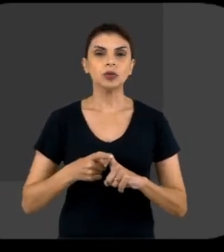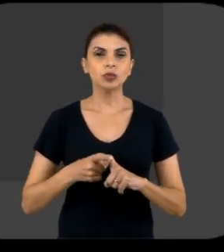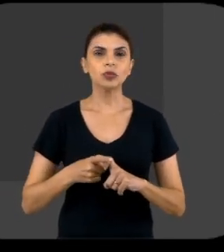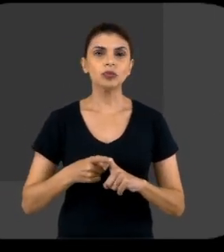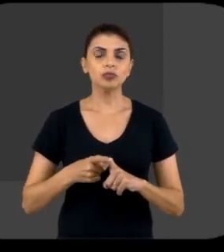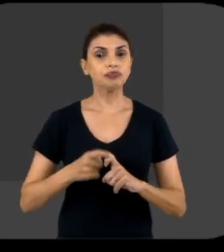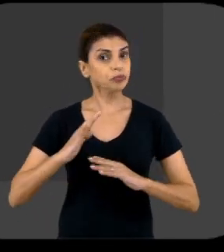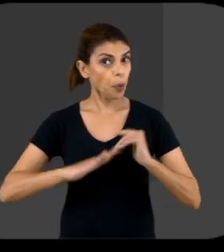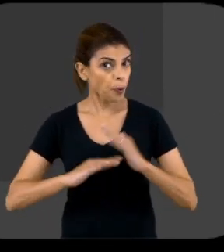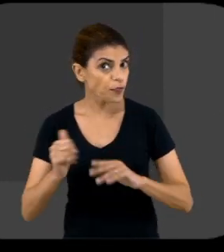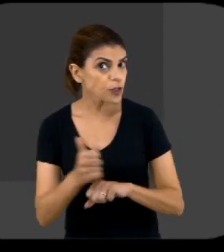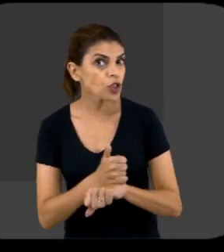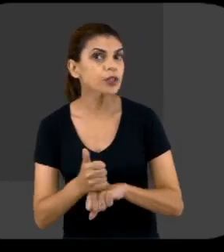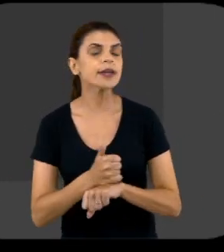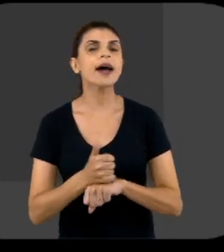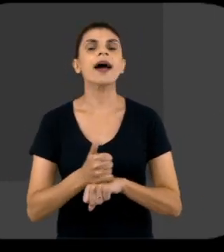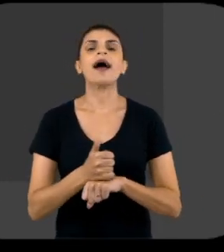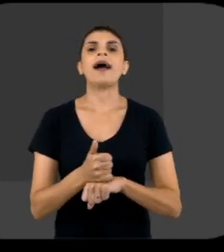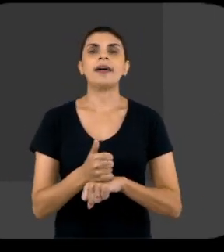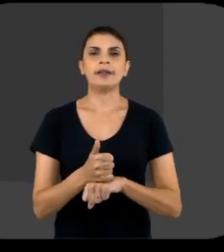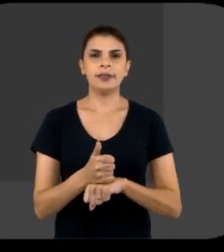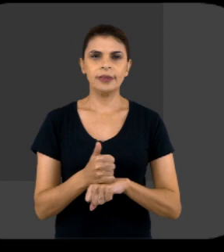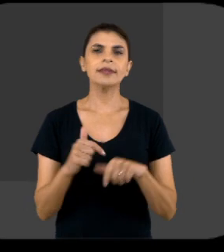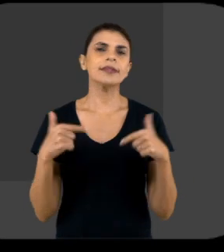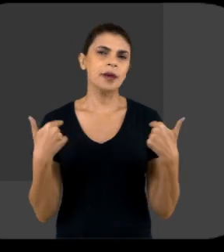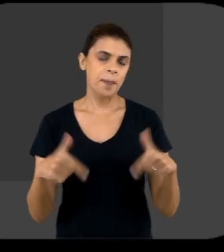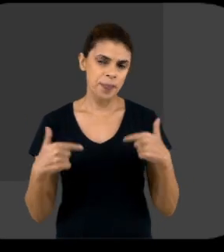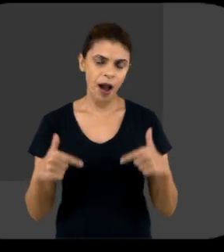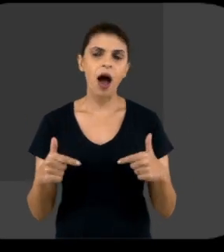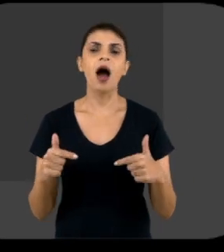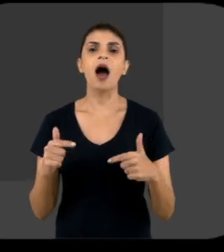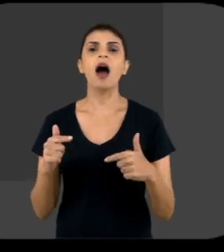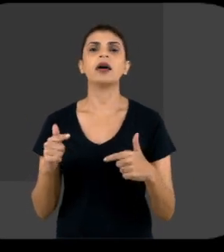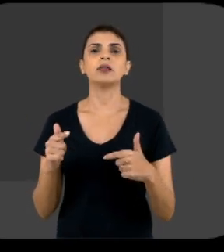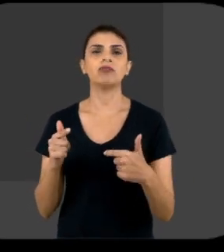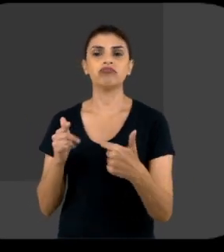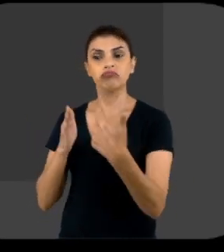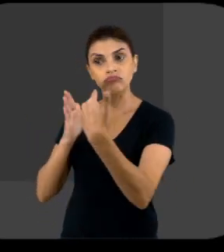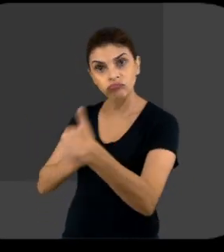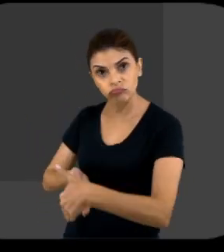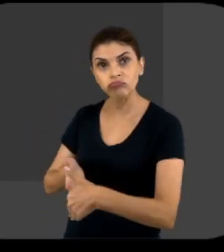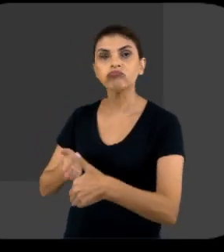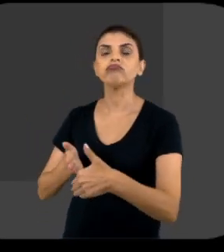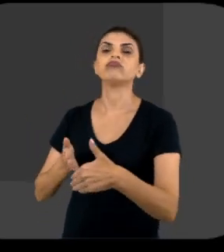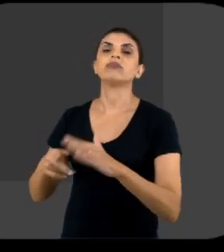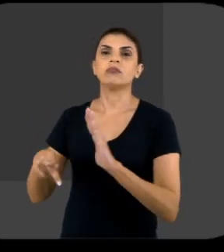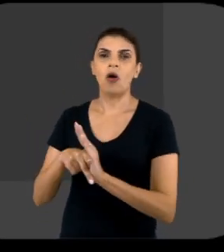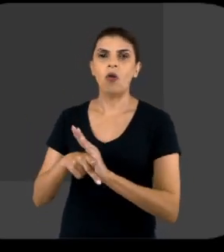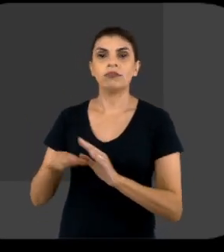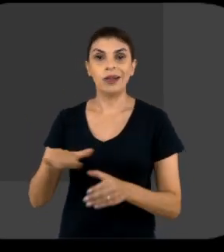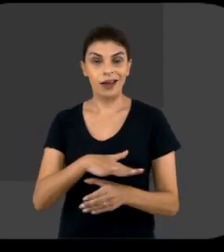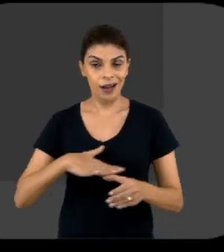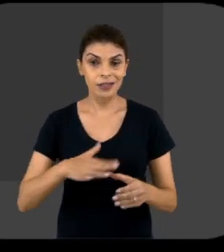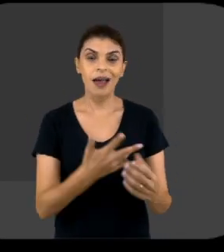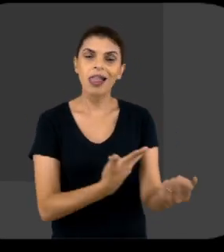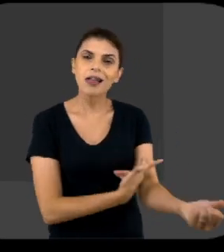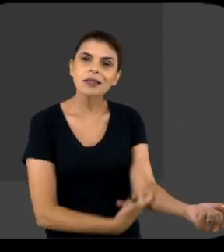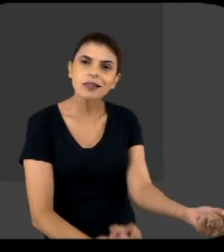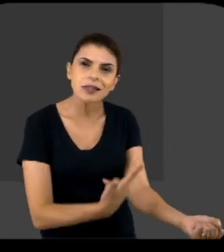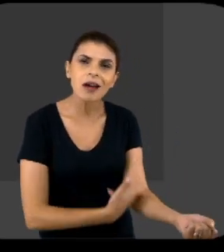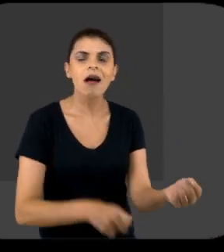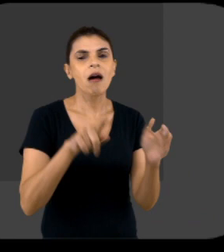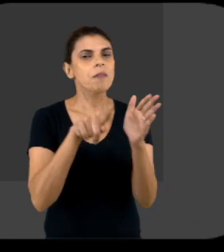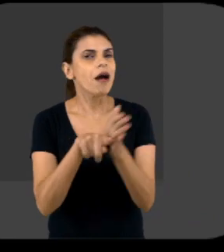também, os profissionais que trabalham de maneira direta ou indiretamente na realização